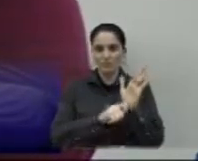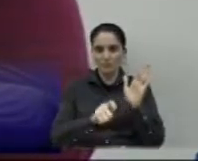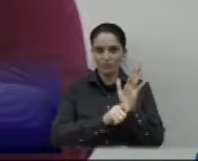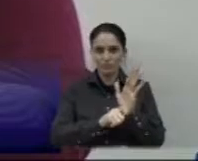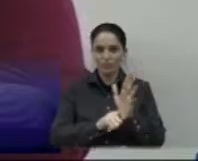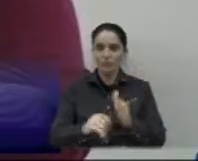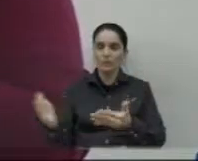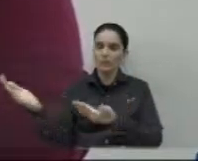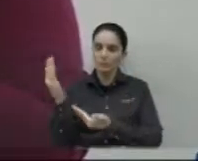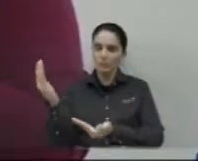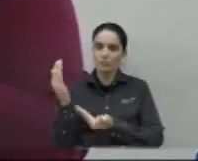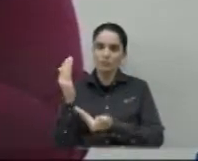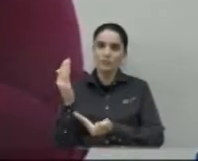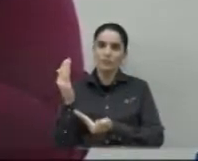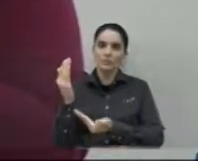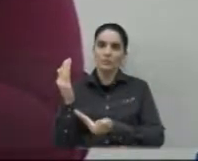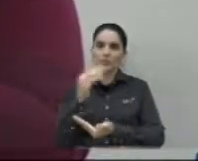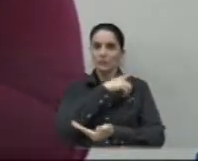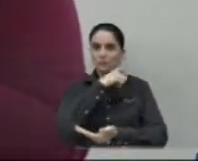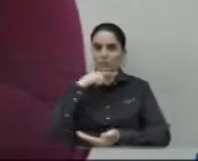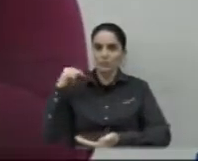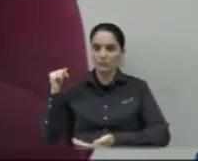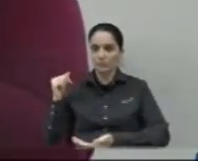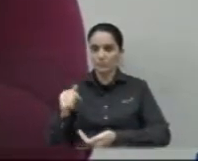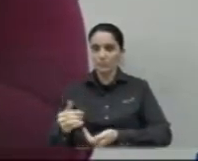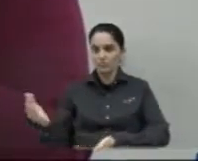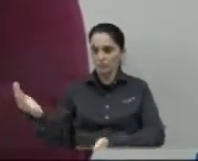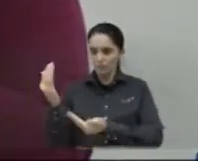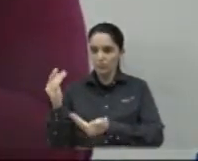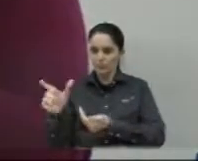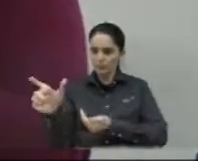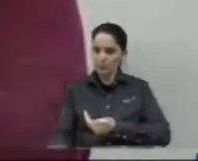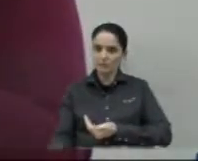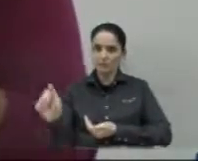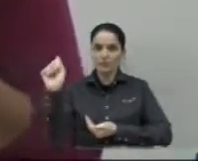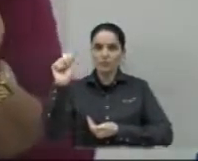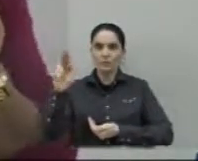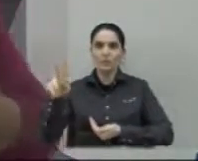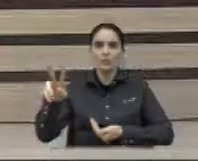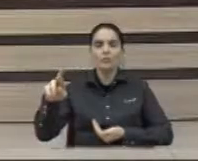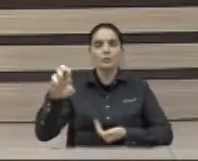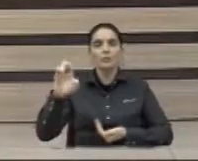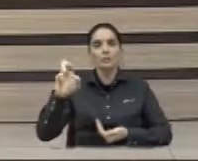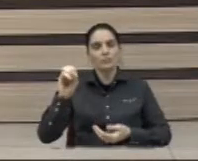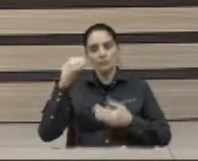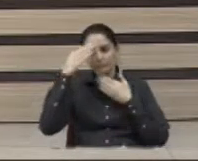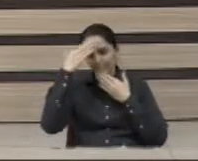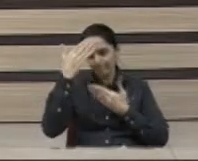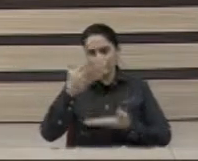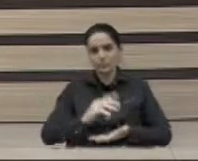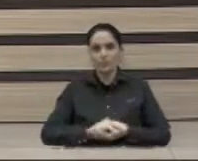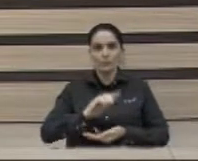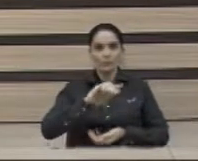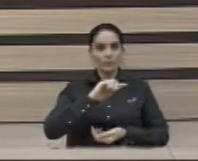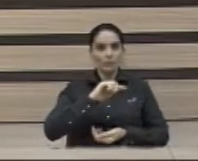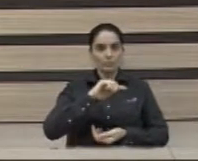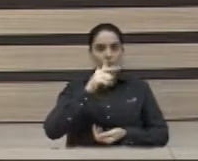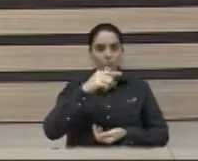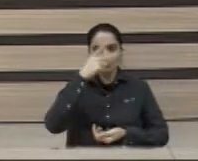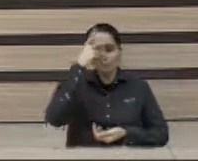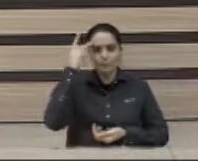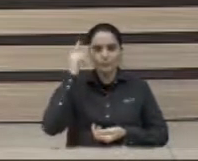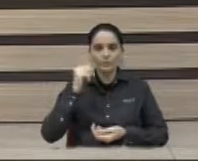homenagem da minha pessoa, da Pastoral da Sobriedade, com a pessoa do seu Áureo. Muito obrigada. Mas, para